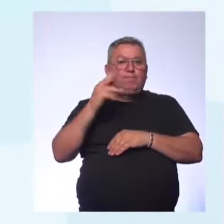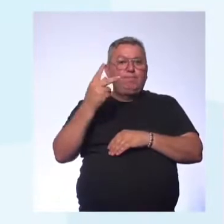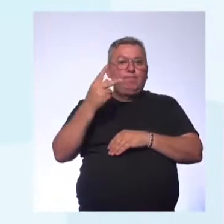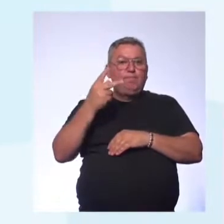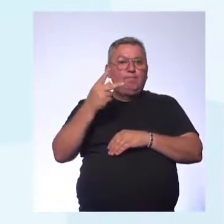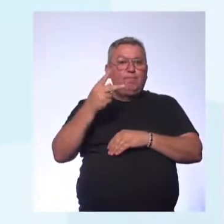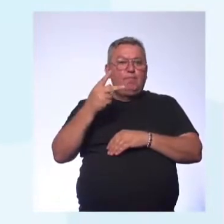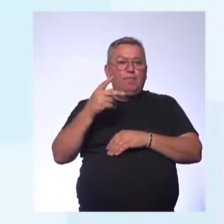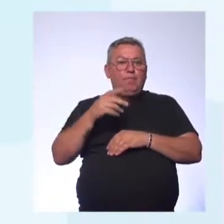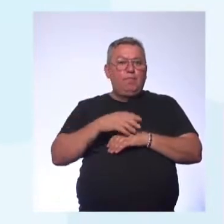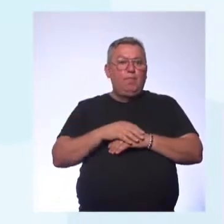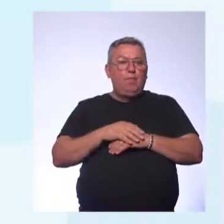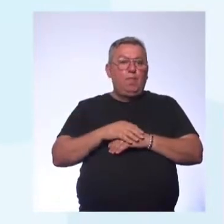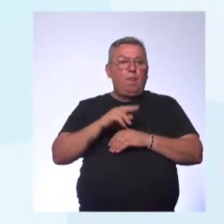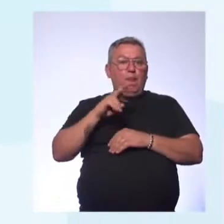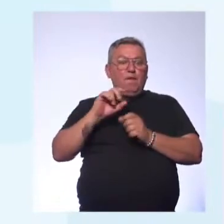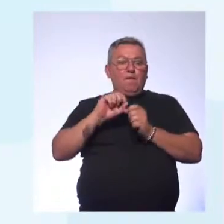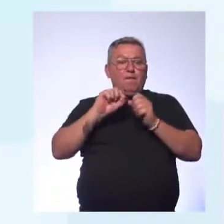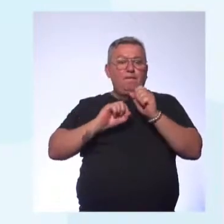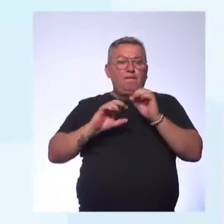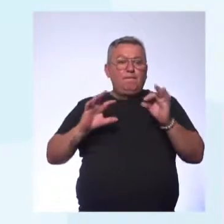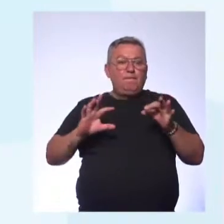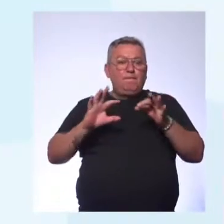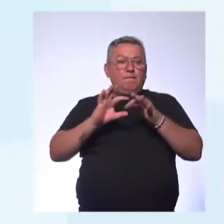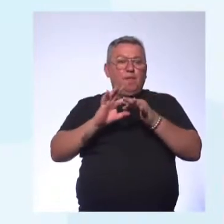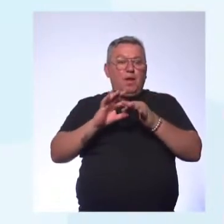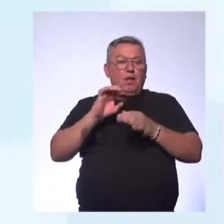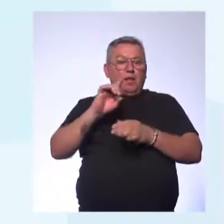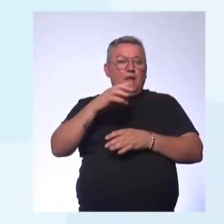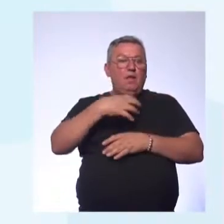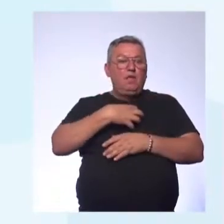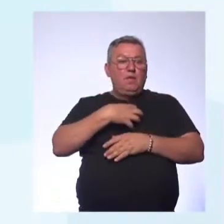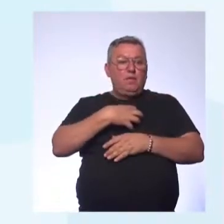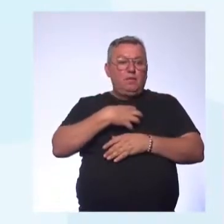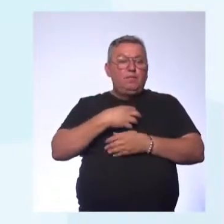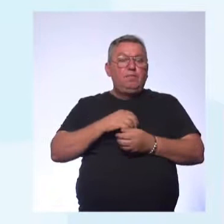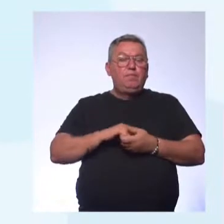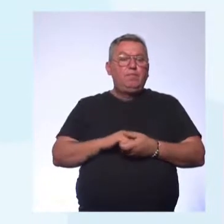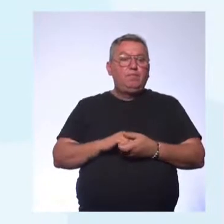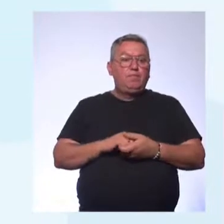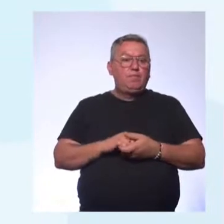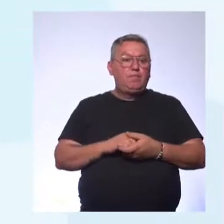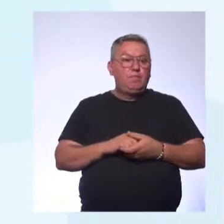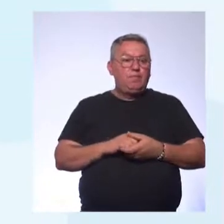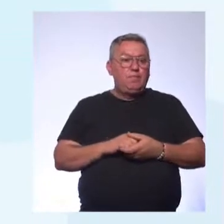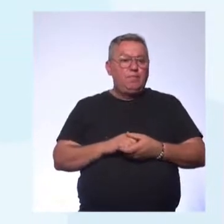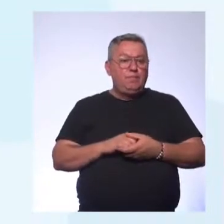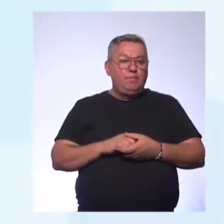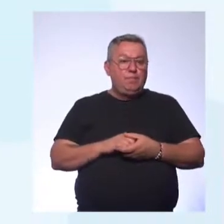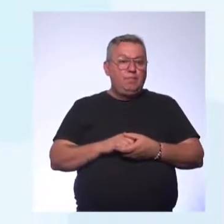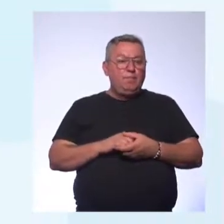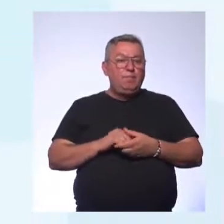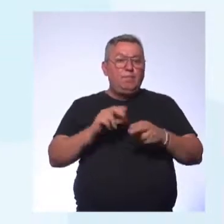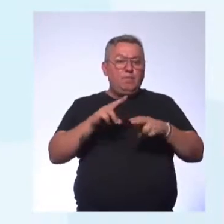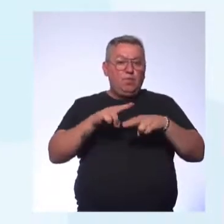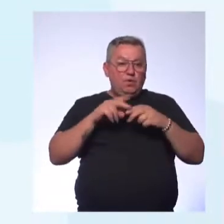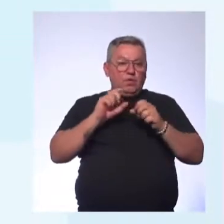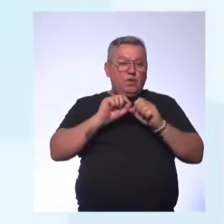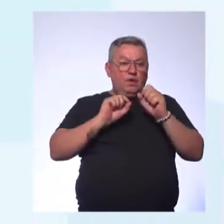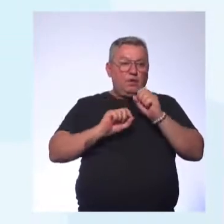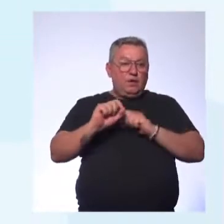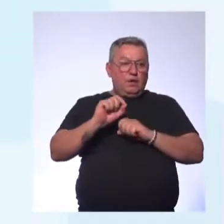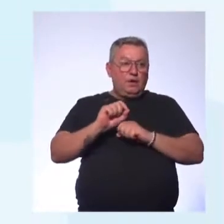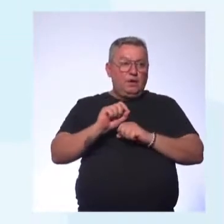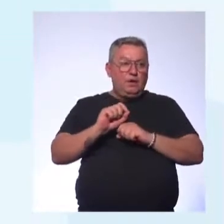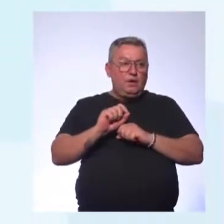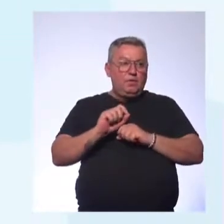e Flor eles vão ligares dessa maneira Ok portanto formando